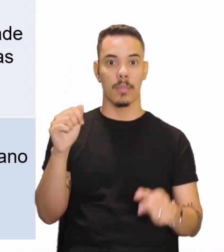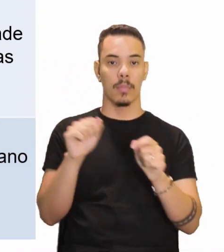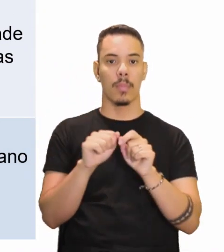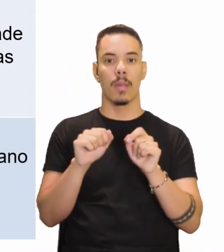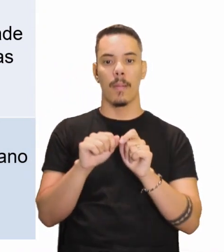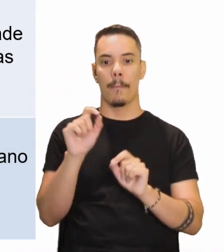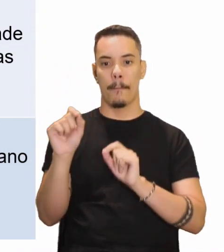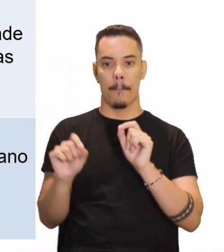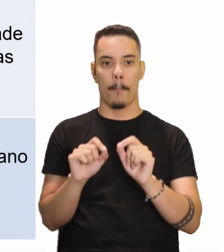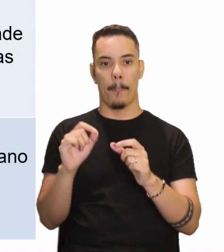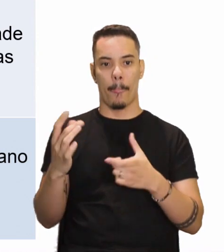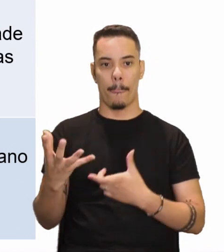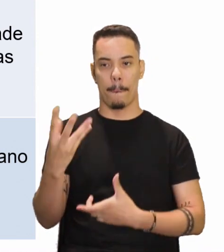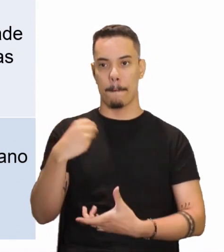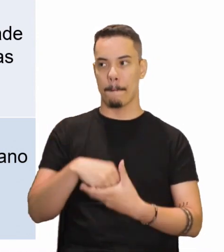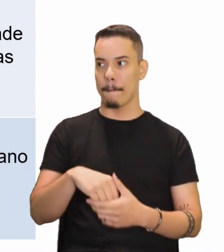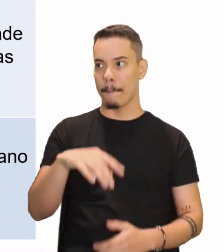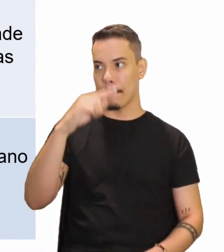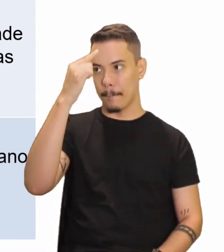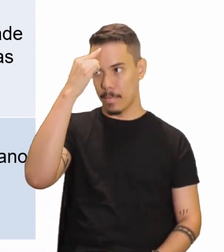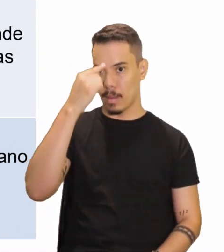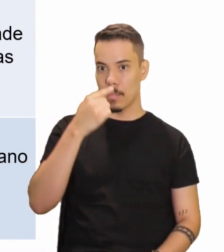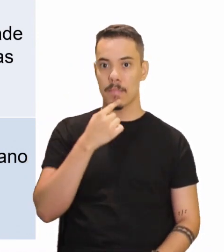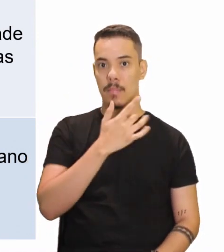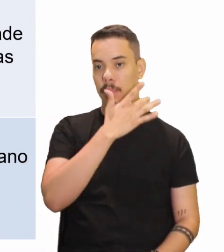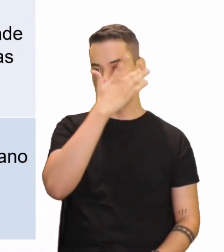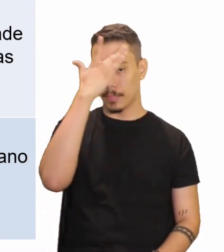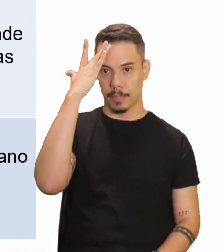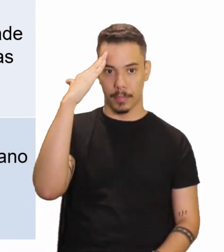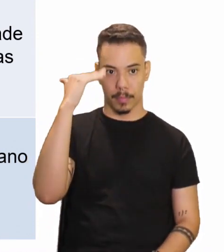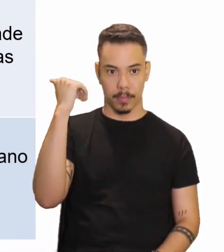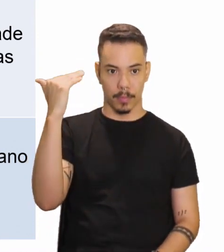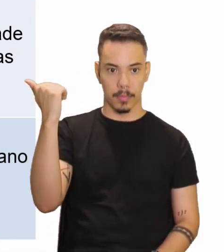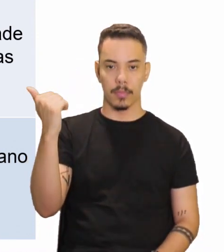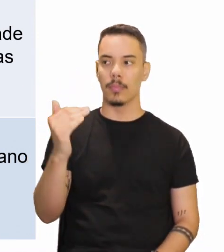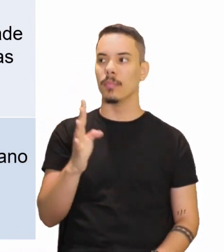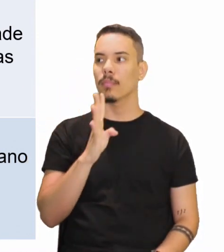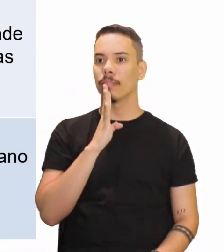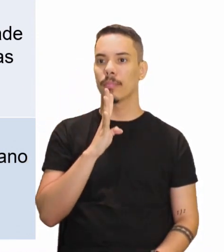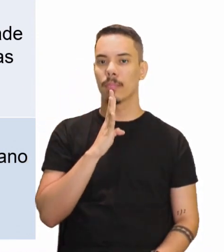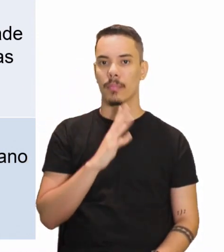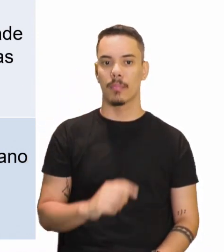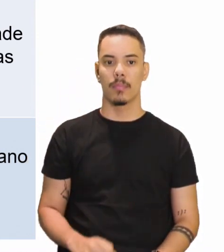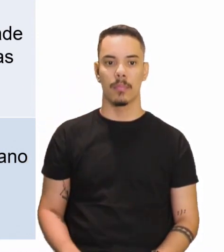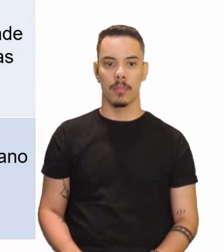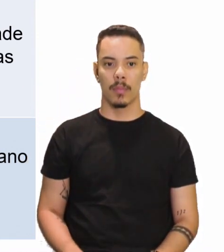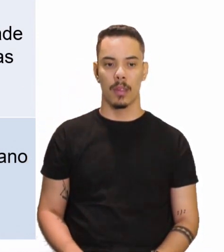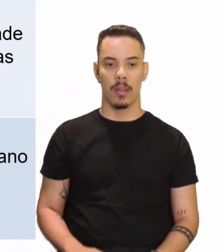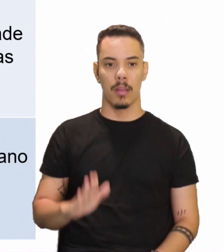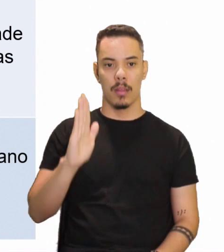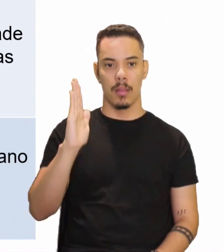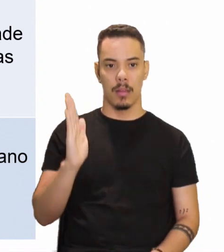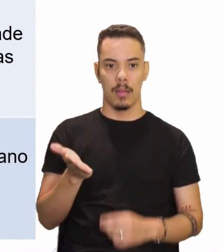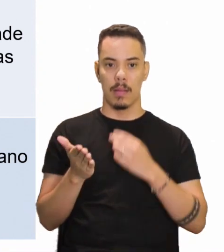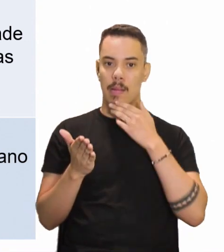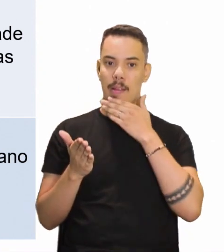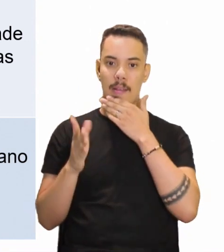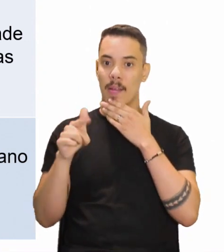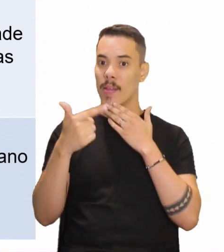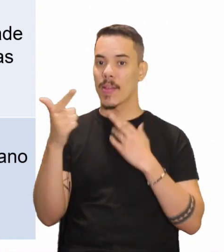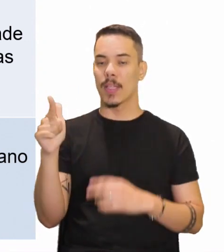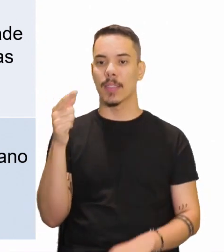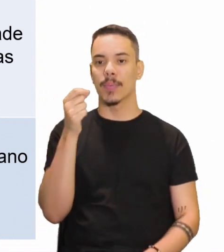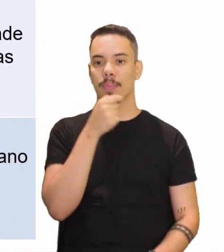quem na charge figuras públicas ele pessoas conhecidas já o cartão é